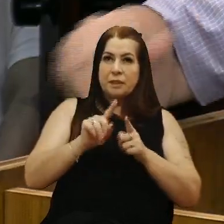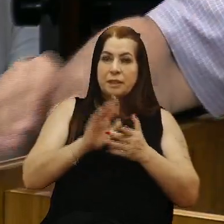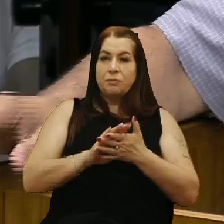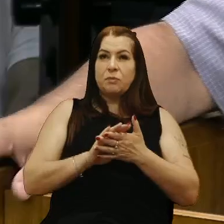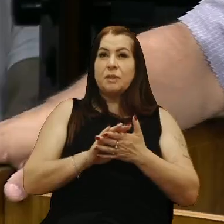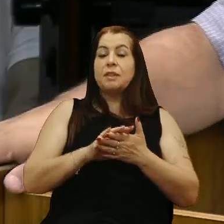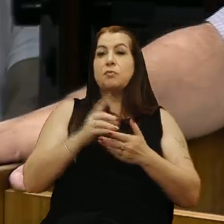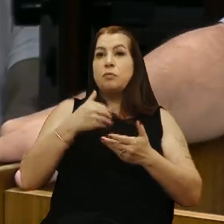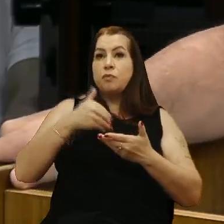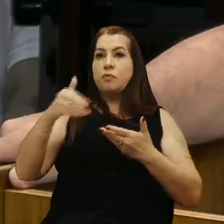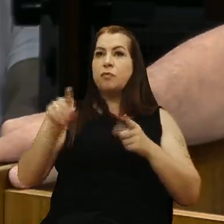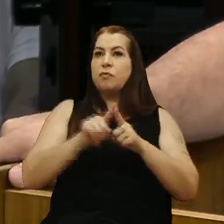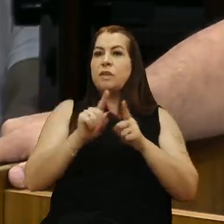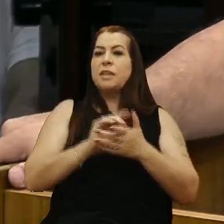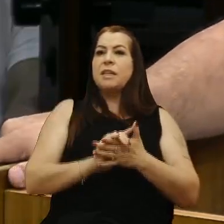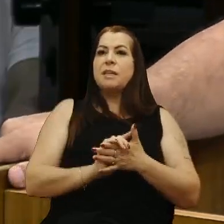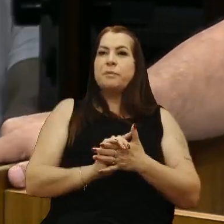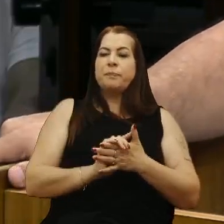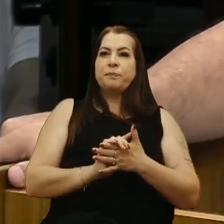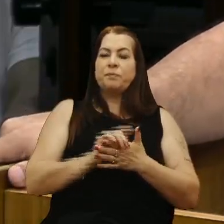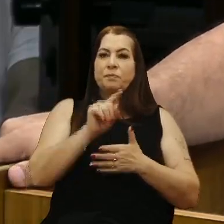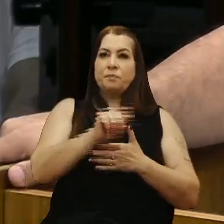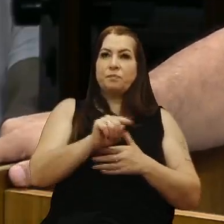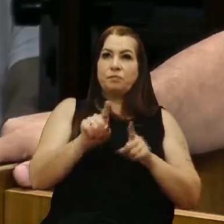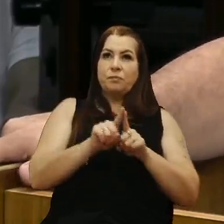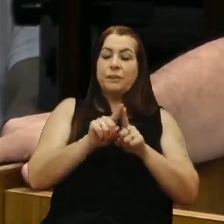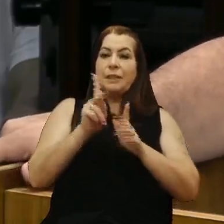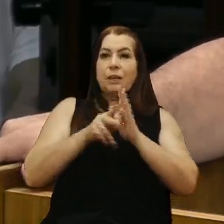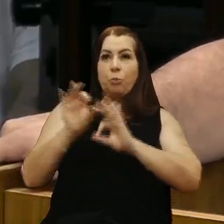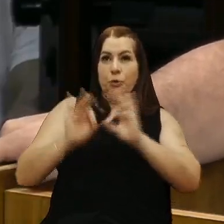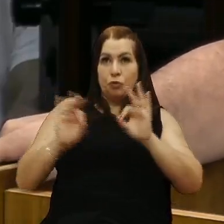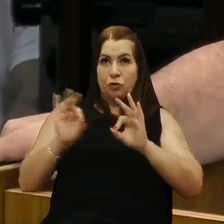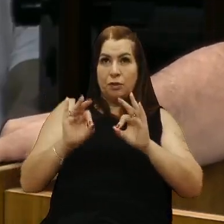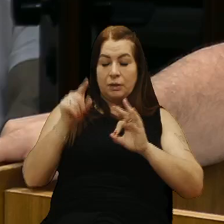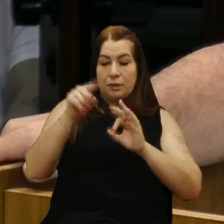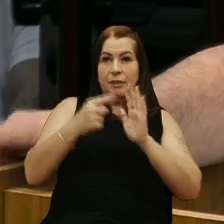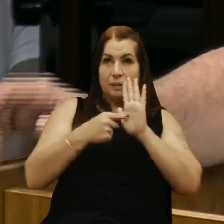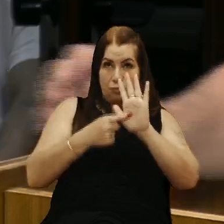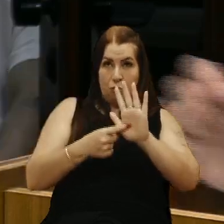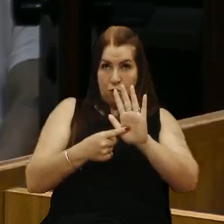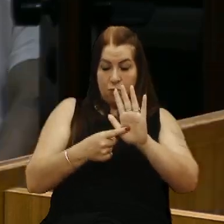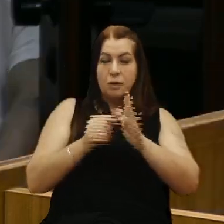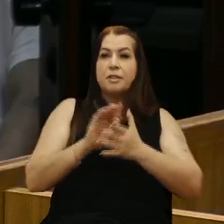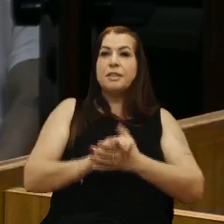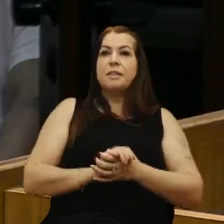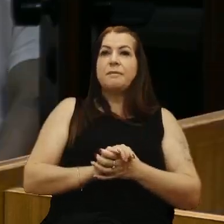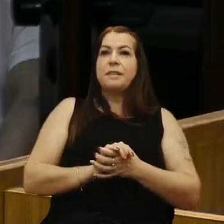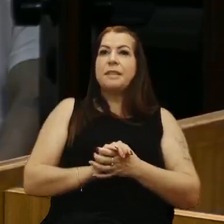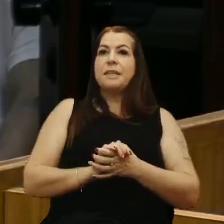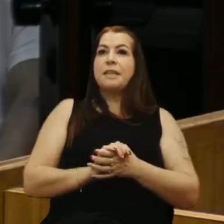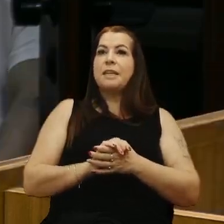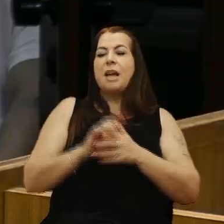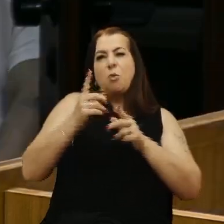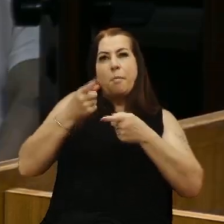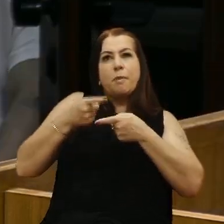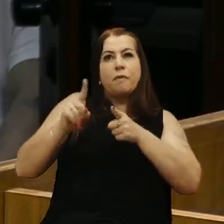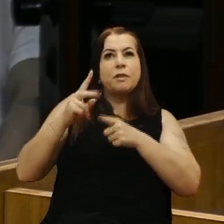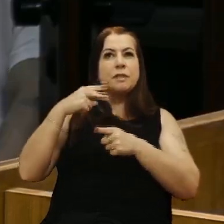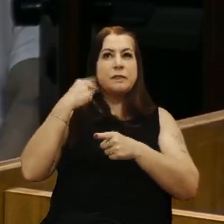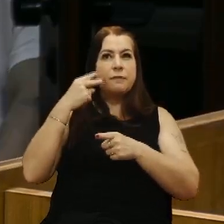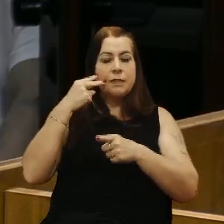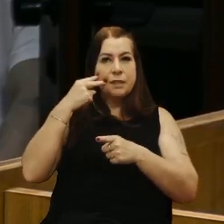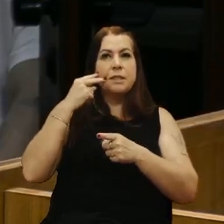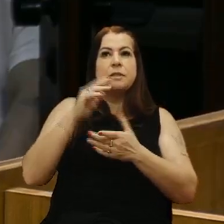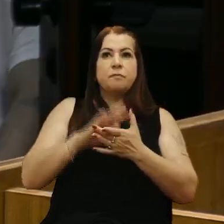Mas vamos ao referido projeto, que se refere a uma provocação da